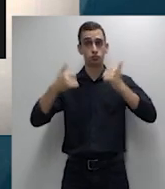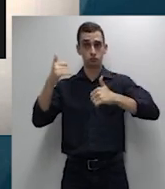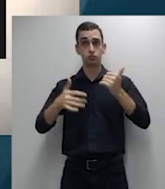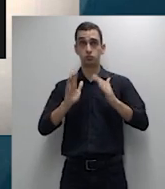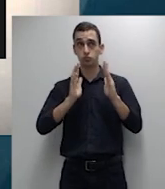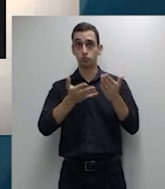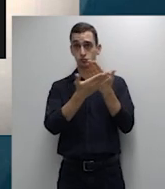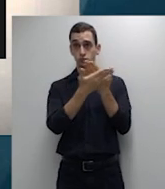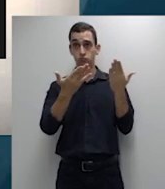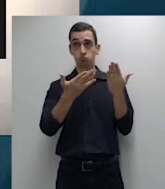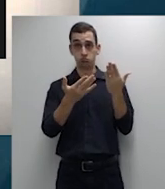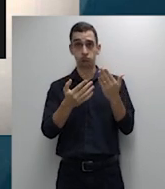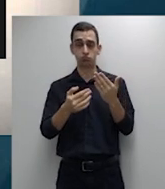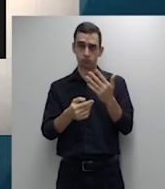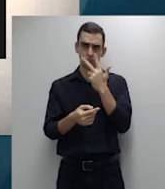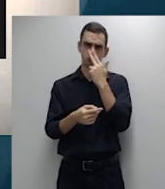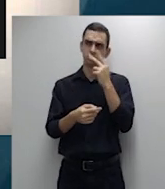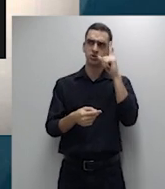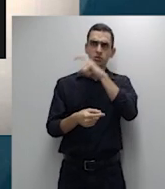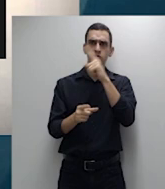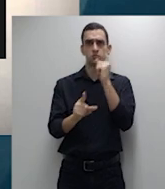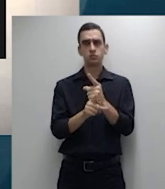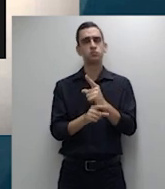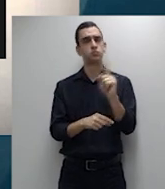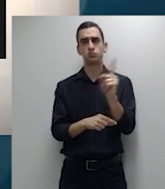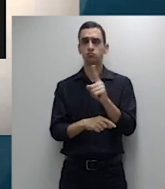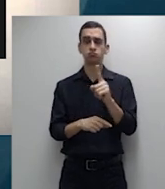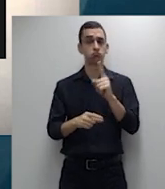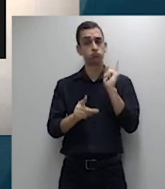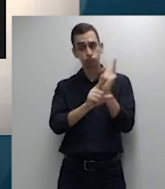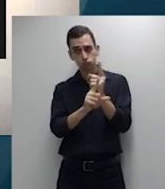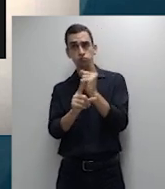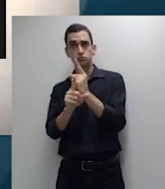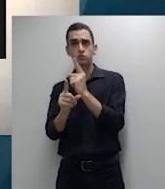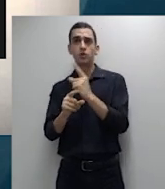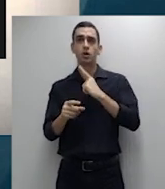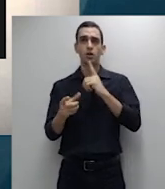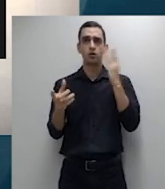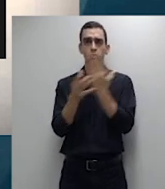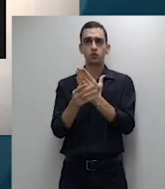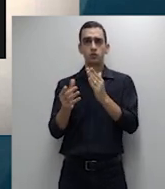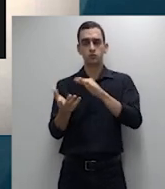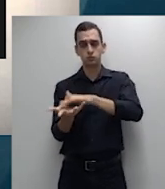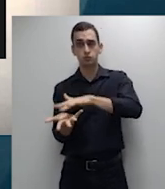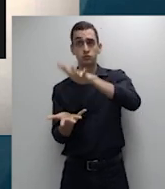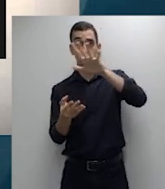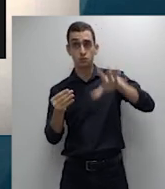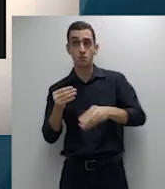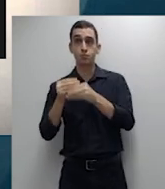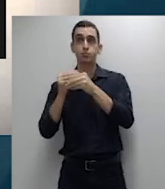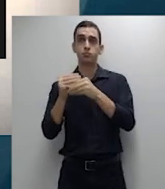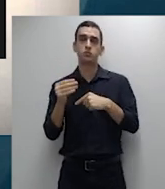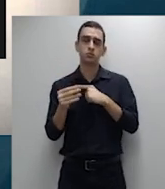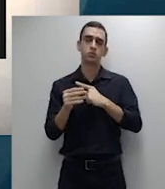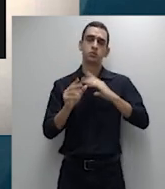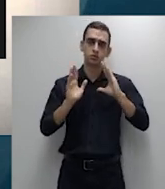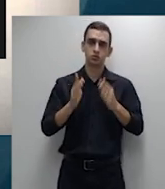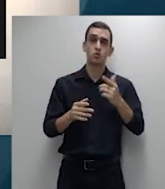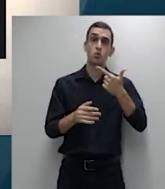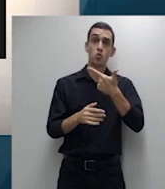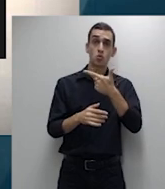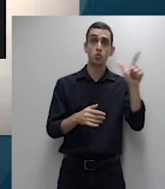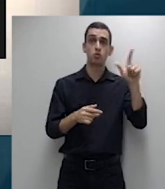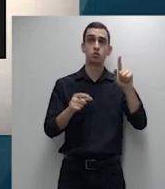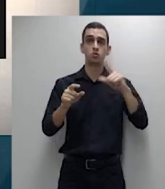o Supremo fazer na pensão nas tradições juntadas aos autos após o retorno do supremo eu sinto inclusive o outro caso do